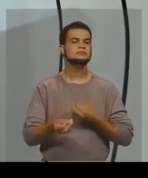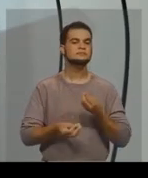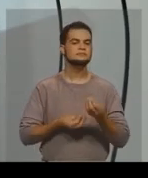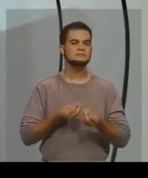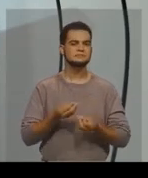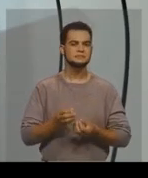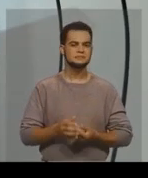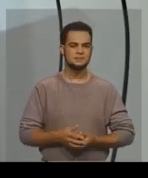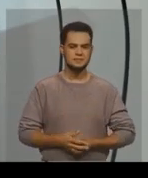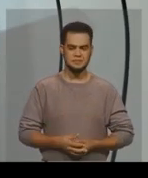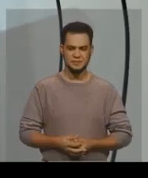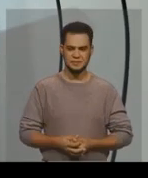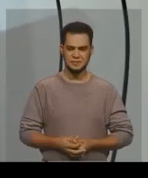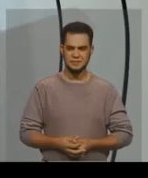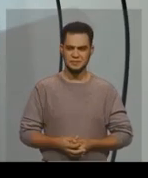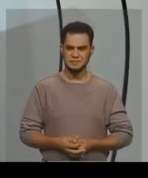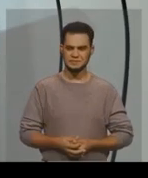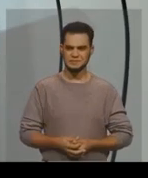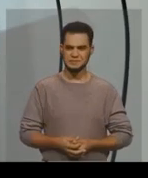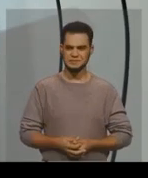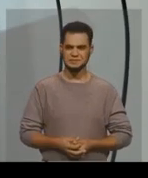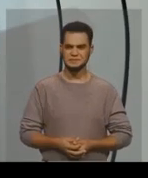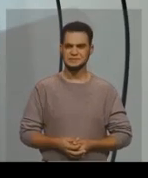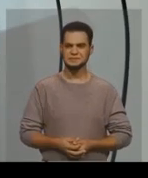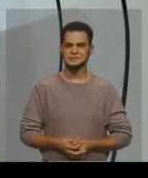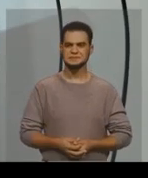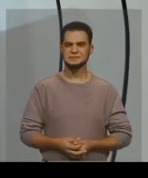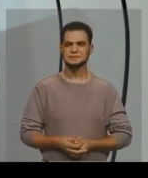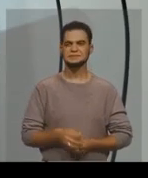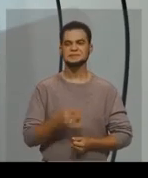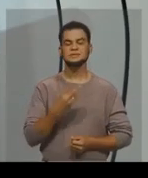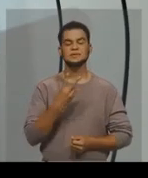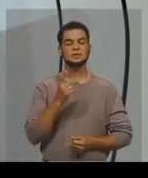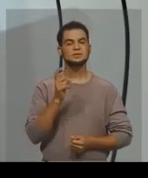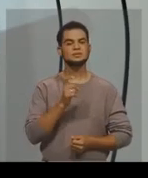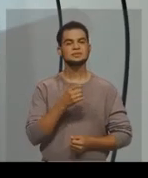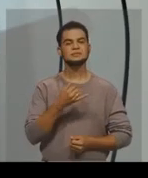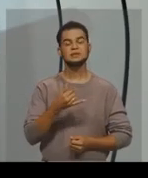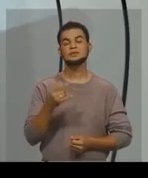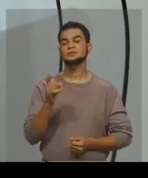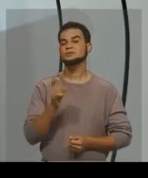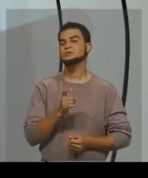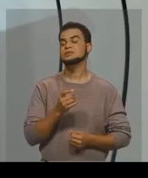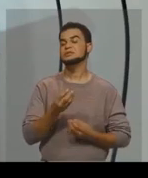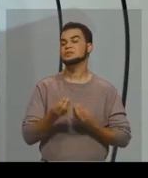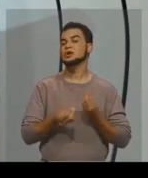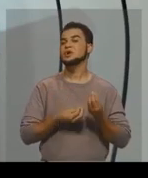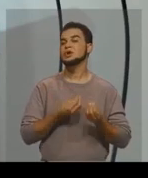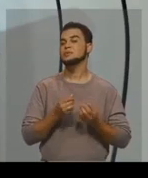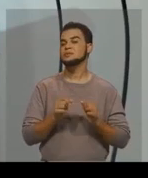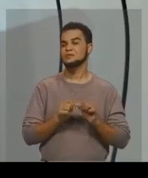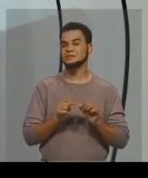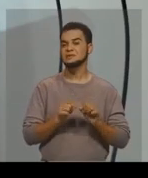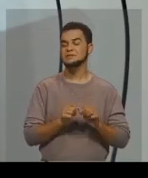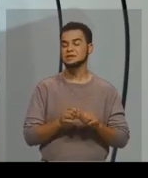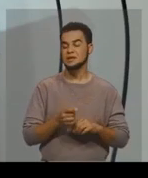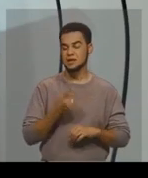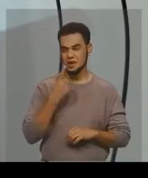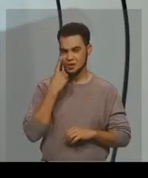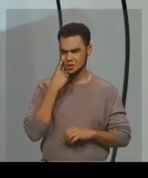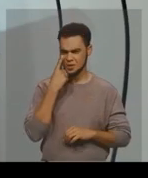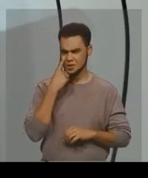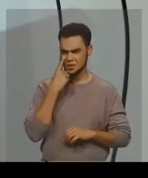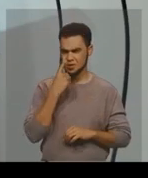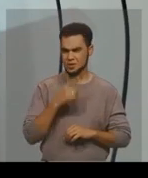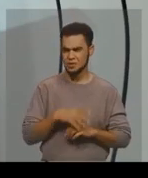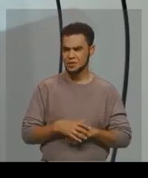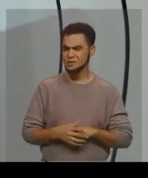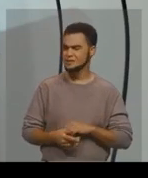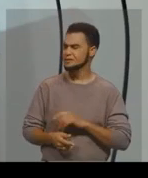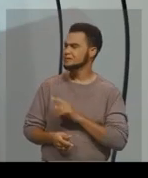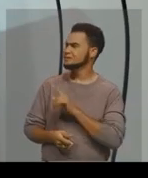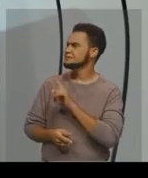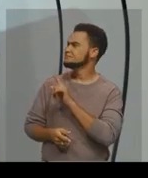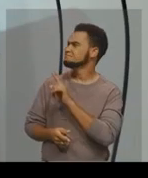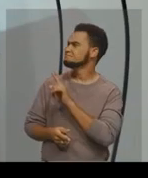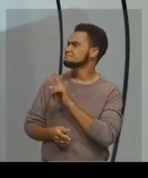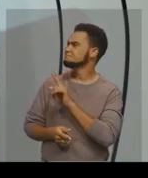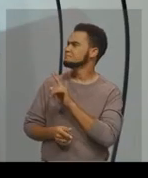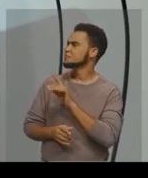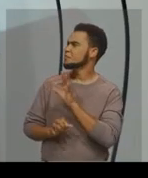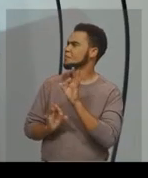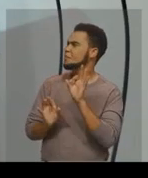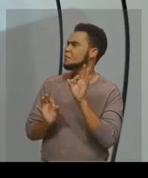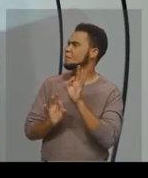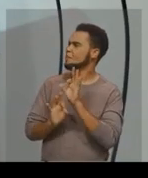2x menos x. Repare, aqui não, tanto no de cima quanto esse de cá, não tem número. O fato